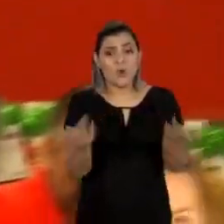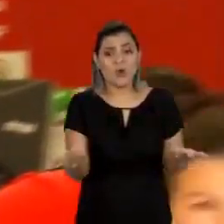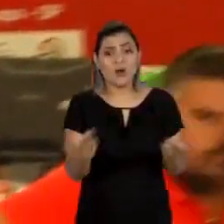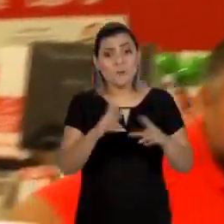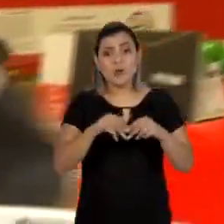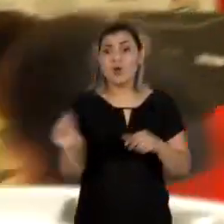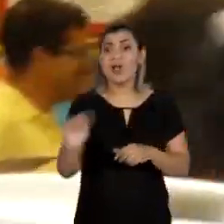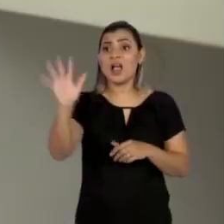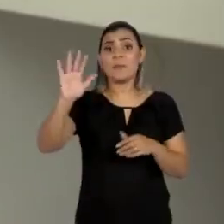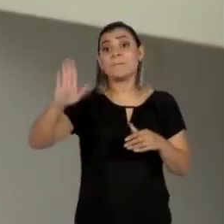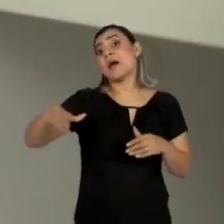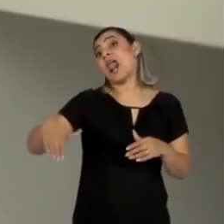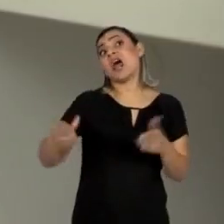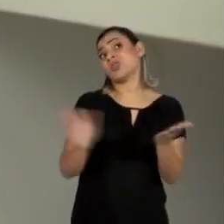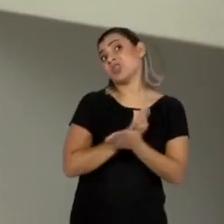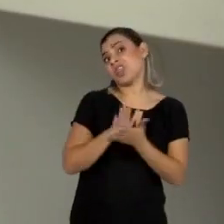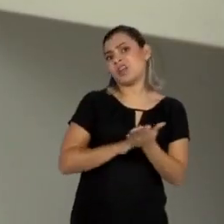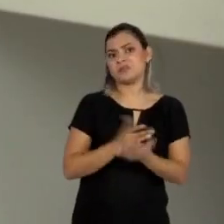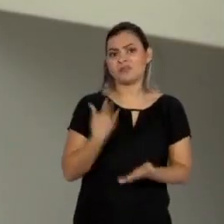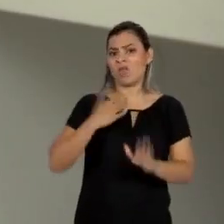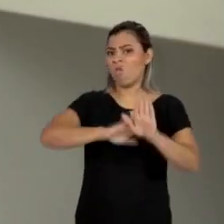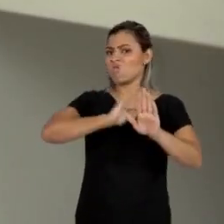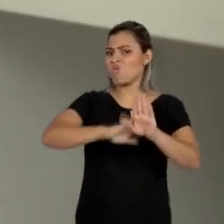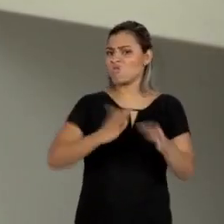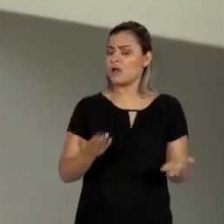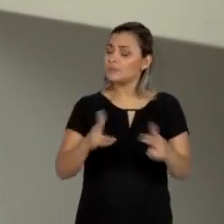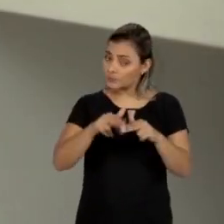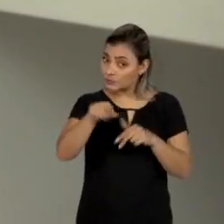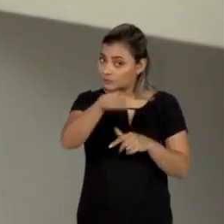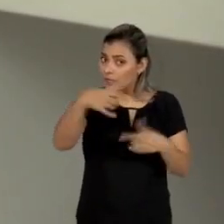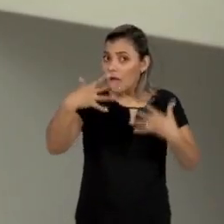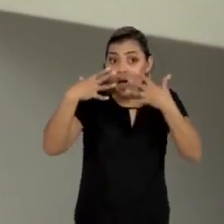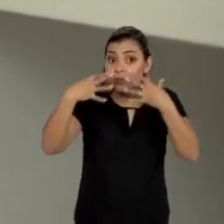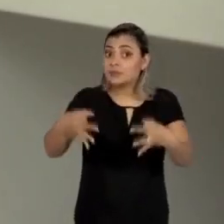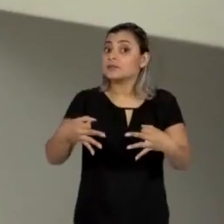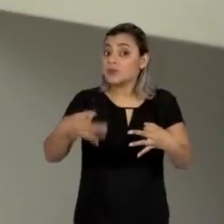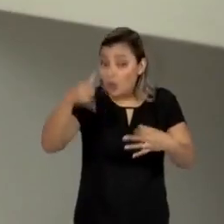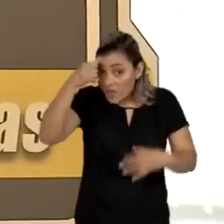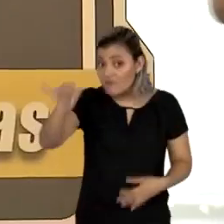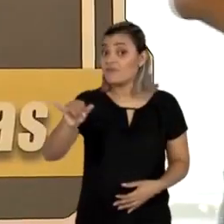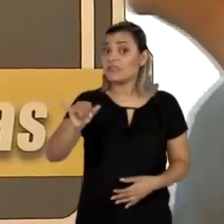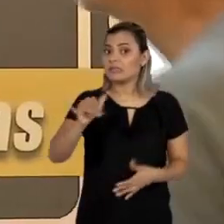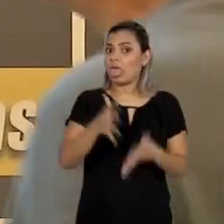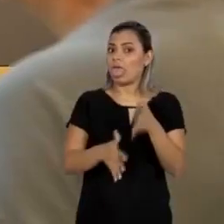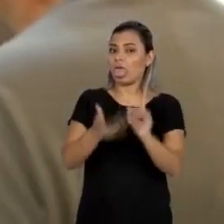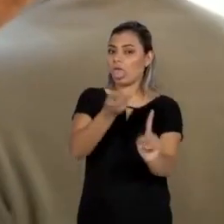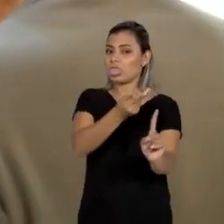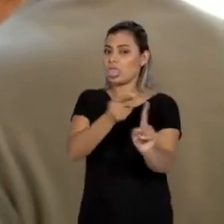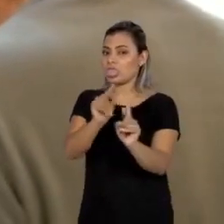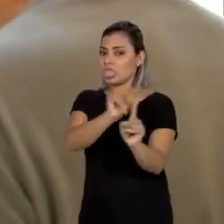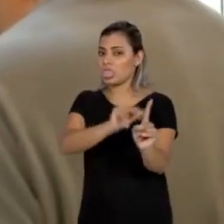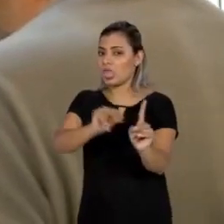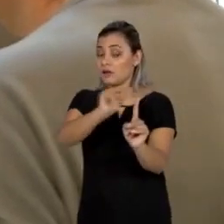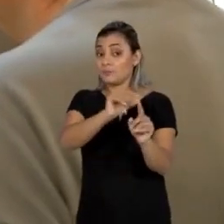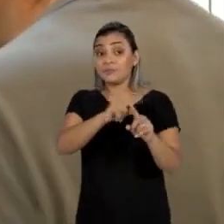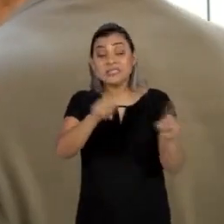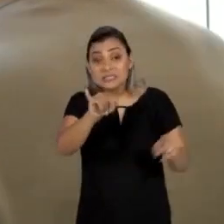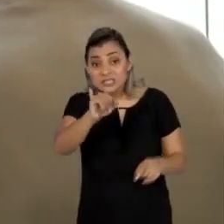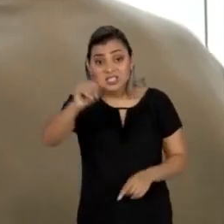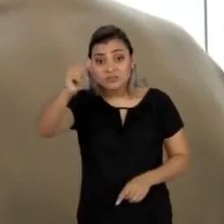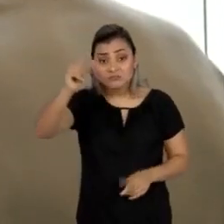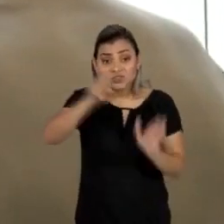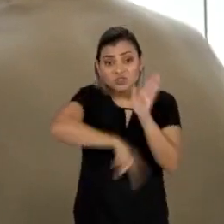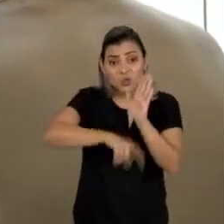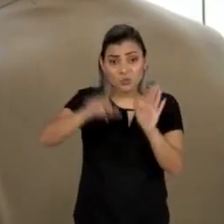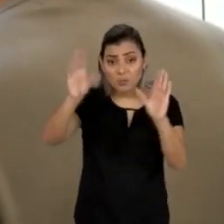muito importante fazer essa pesquisa para realmente entender se você está tendo um desconto de fato, porque se o desconto não é tão expressivo, você